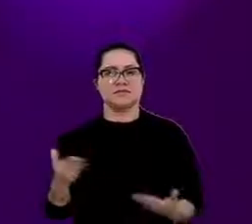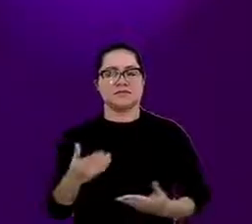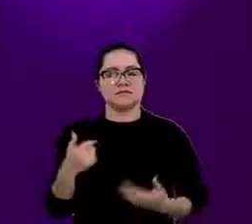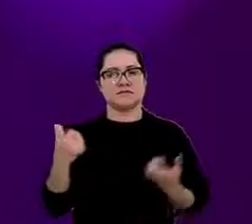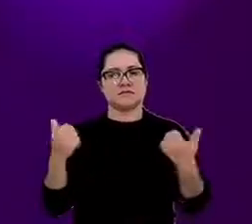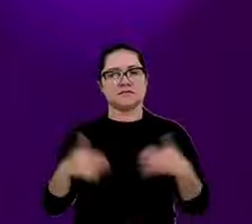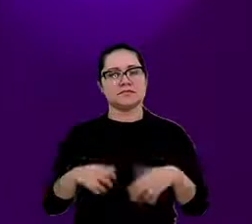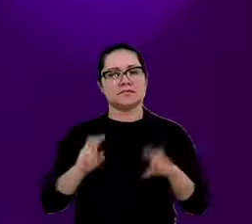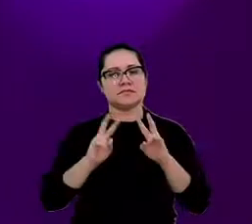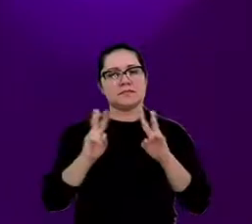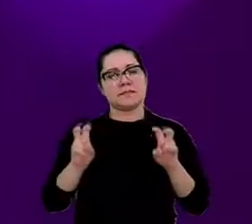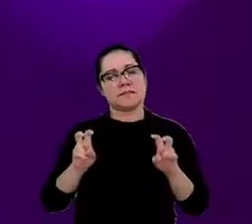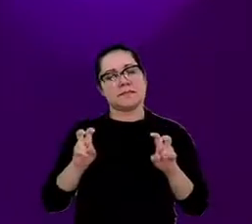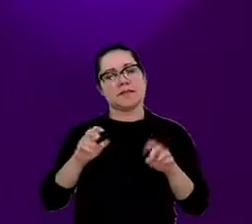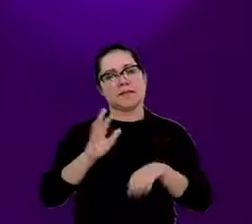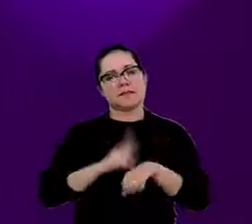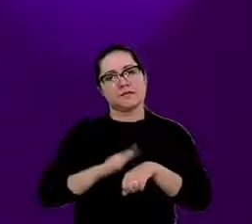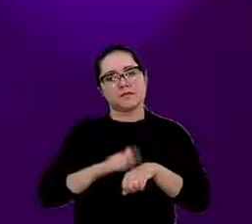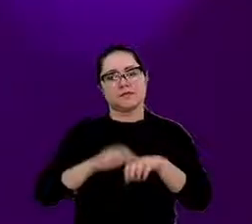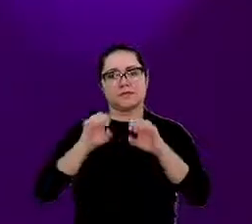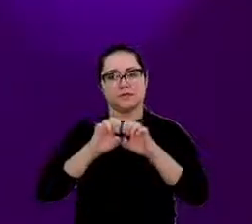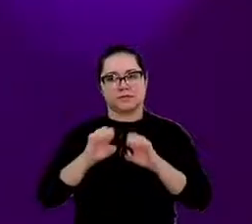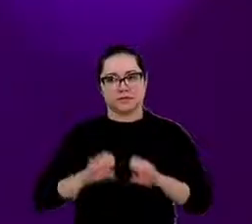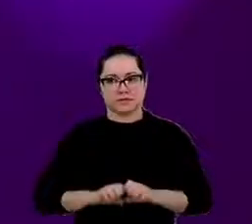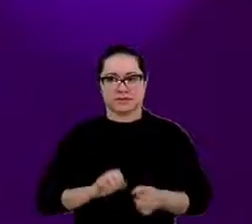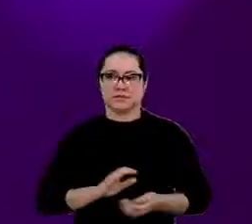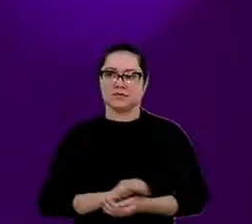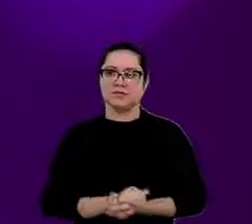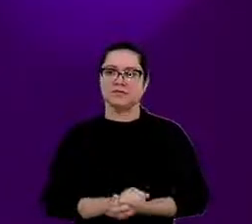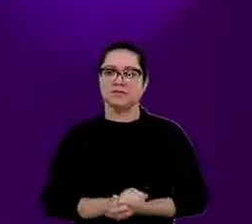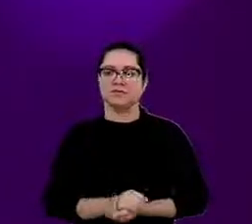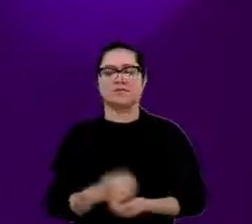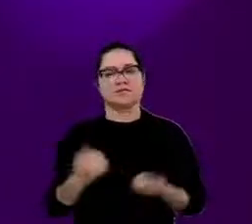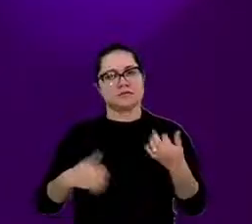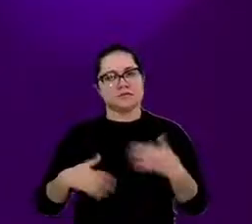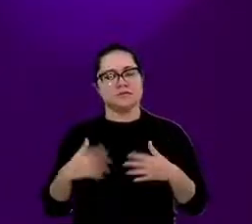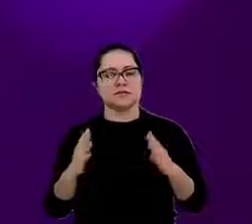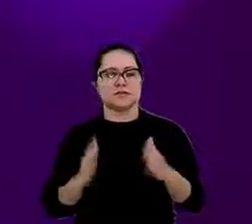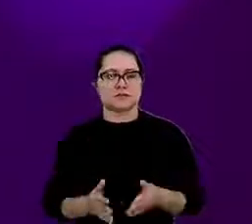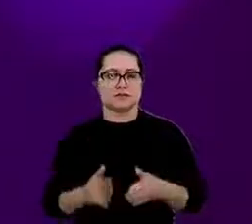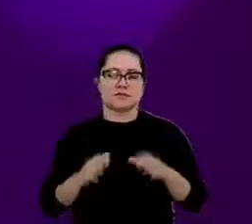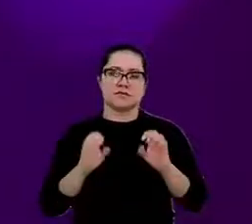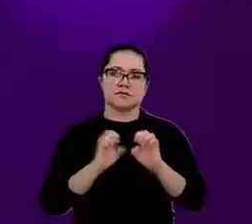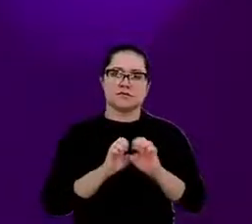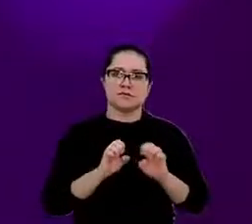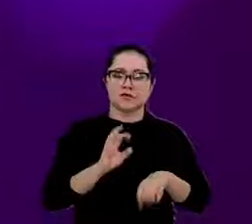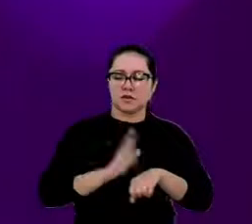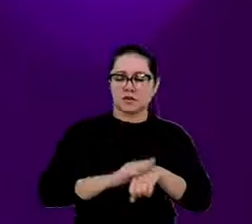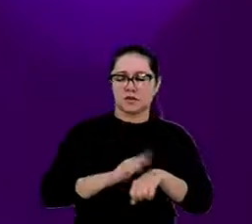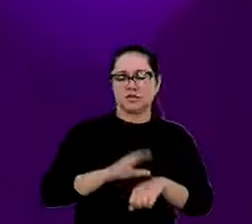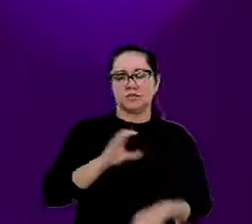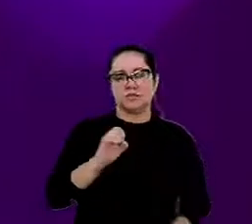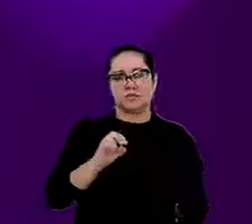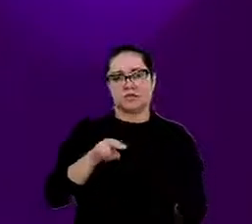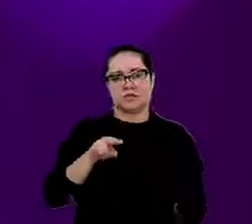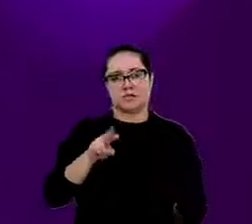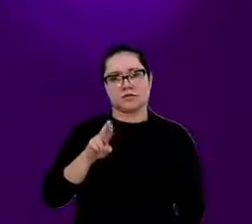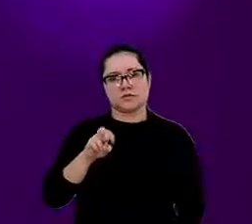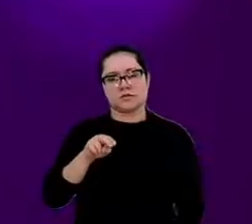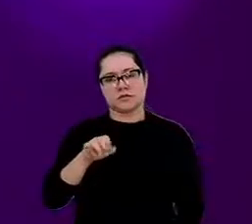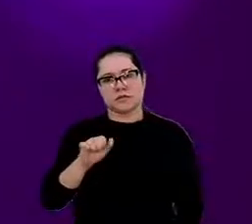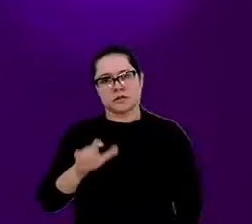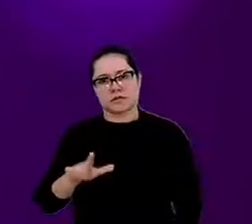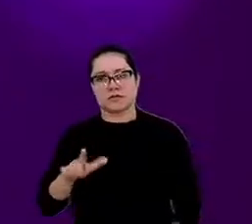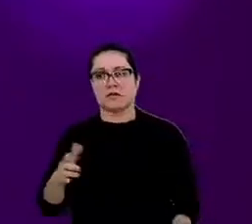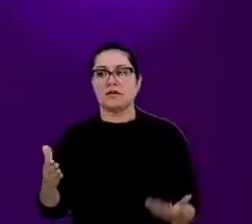doença estrutural. A gente falou bastante até agora, né, de doença coronária e, sem dúvida, as cardiopatias estruturais